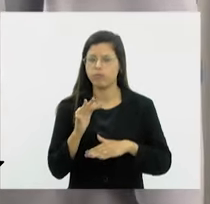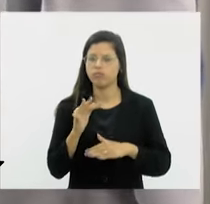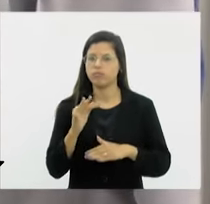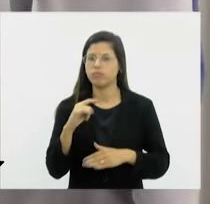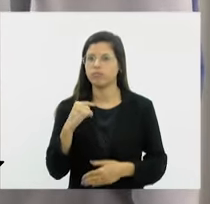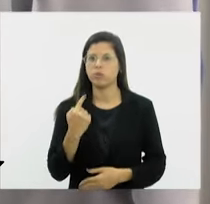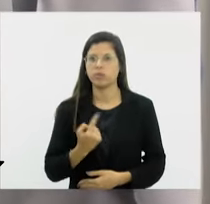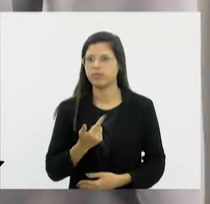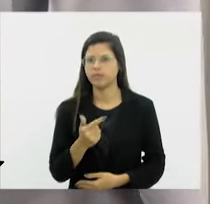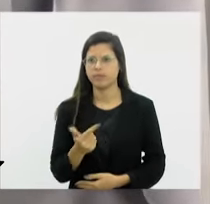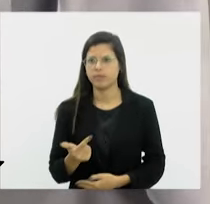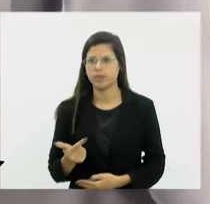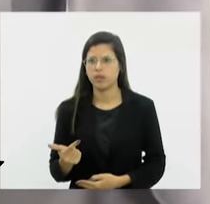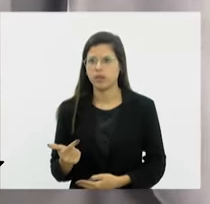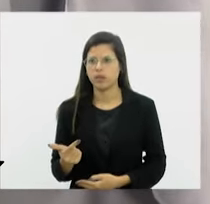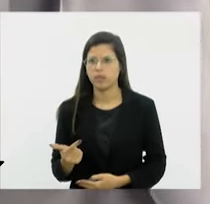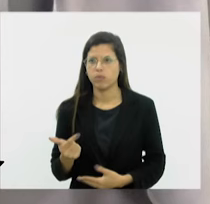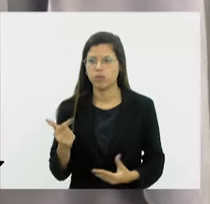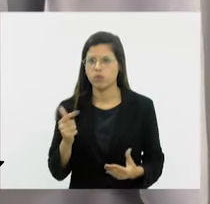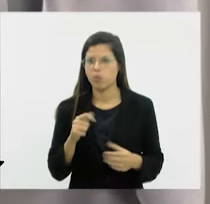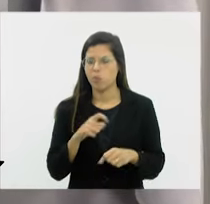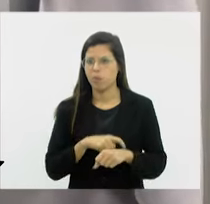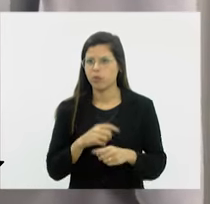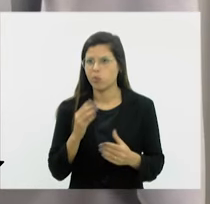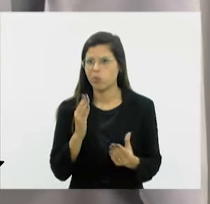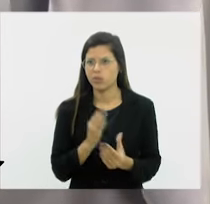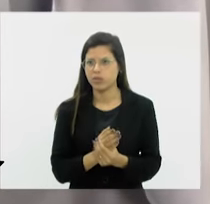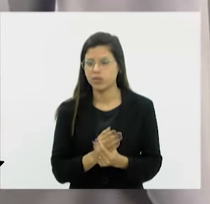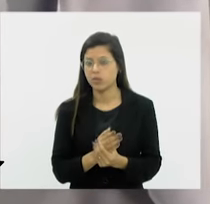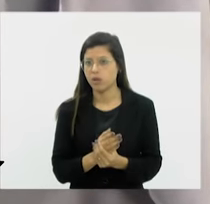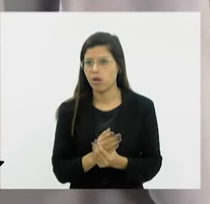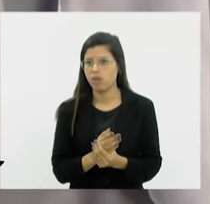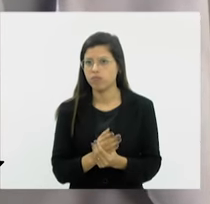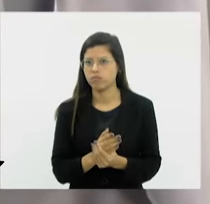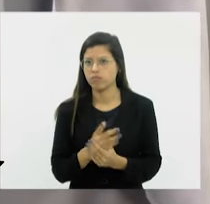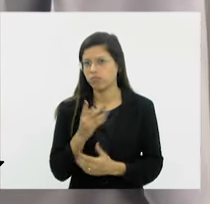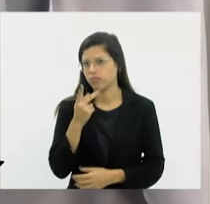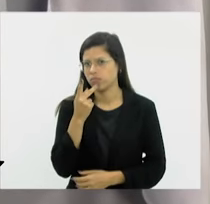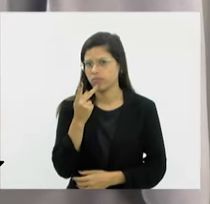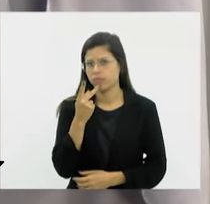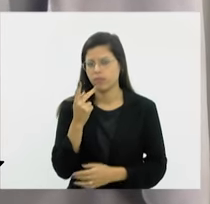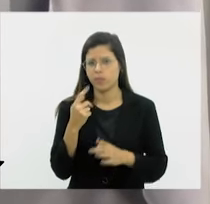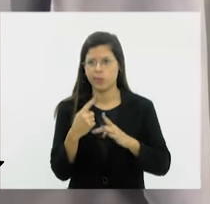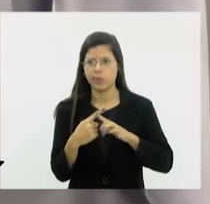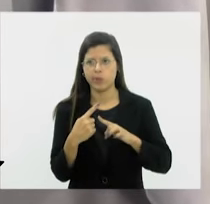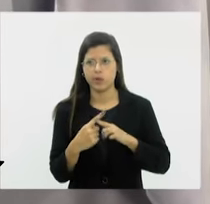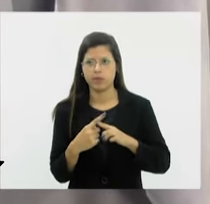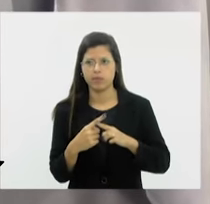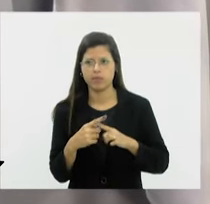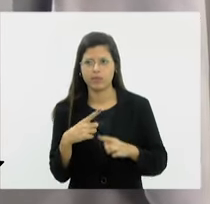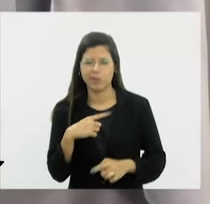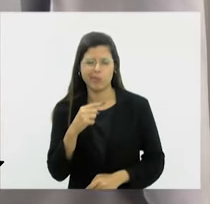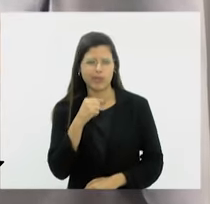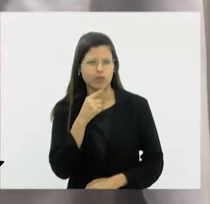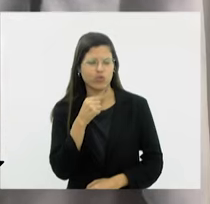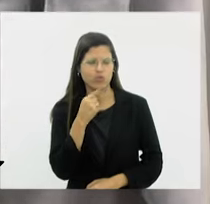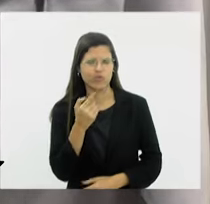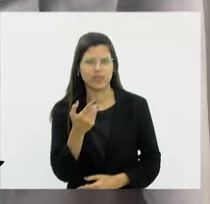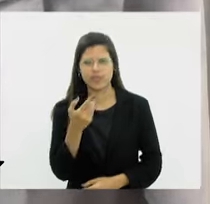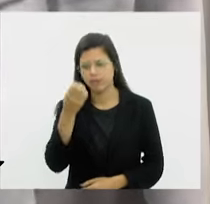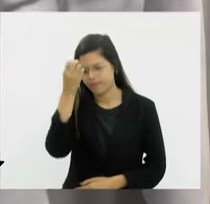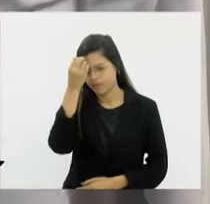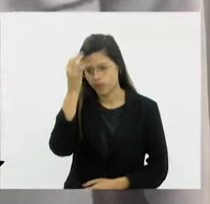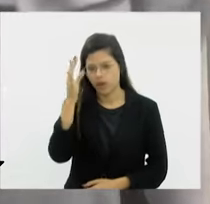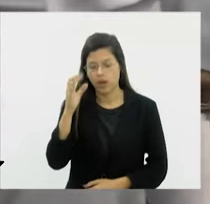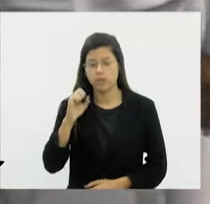nós não teríamos momento processual para falar, porque, e aqui fica uma dúvida, não lembro se a gente